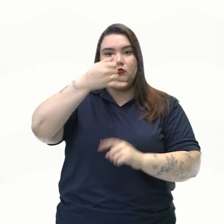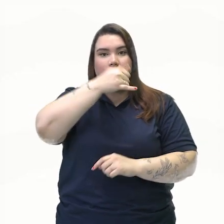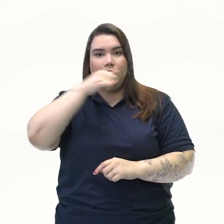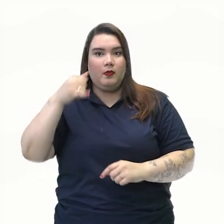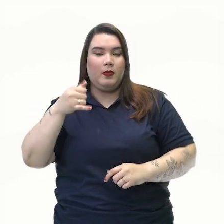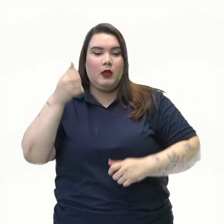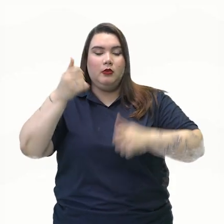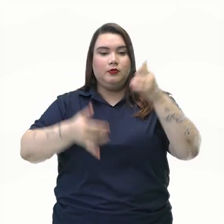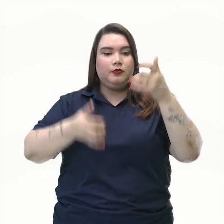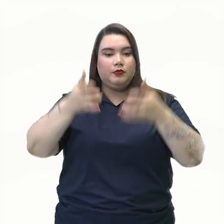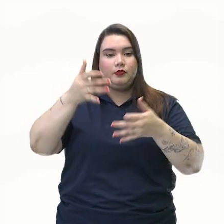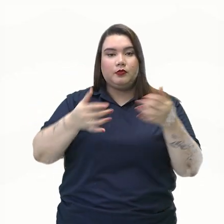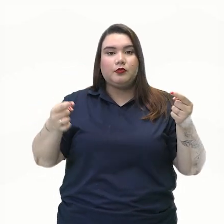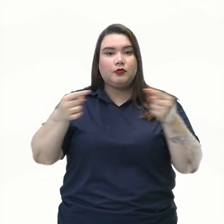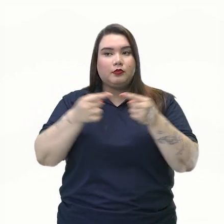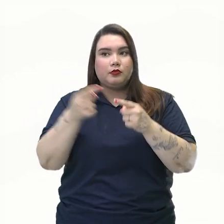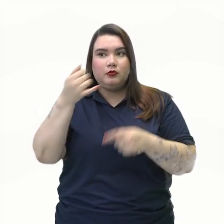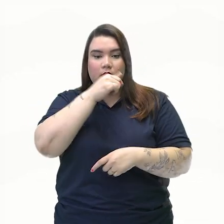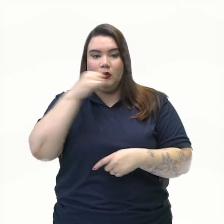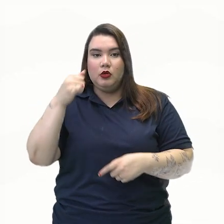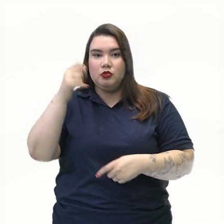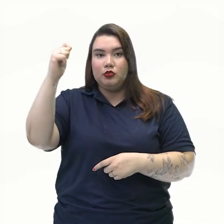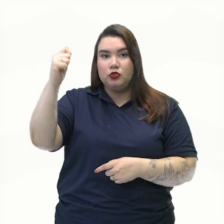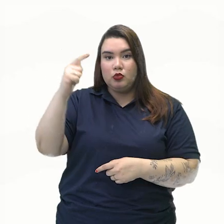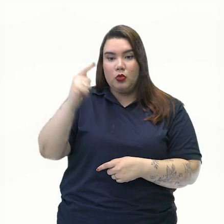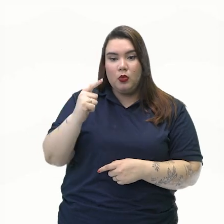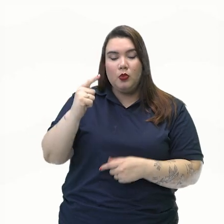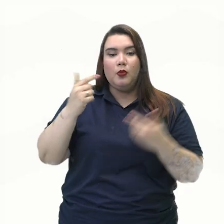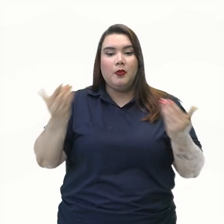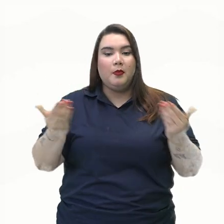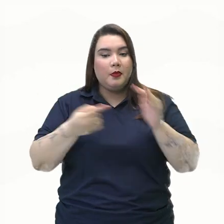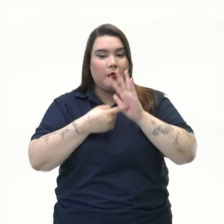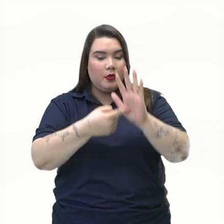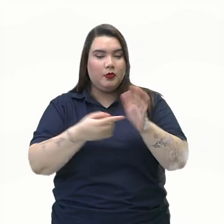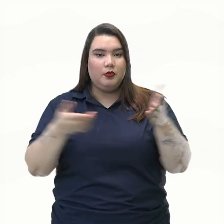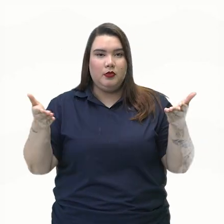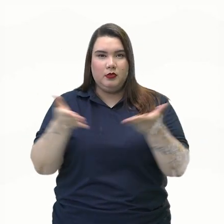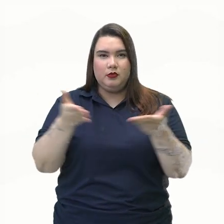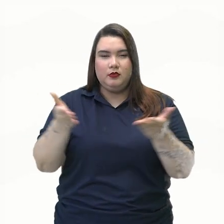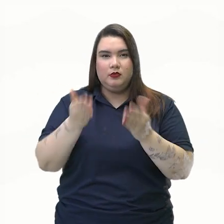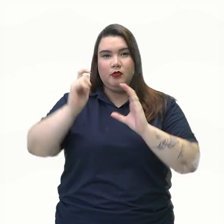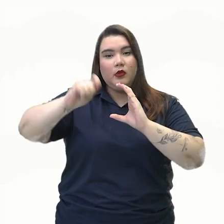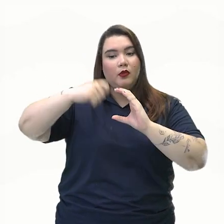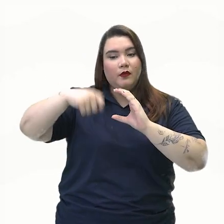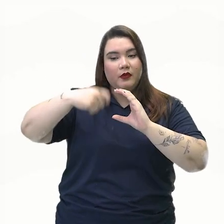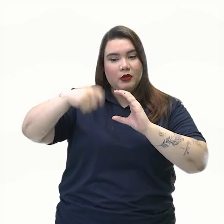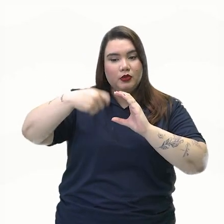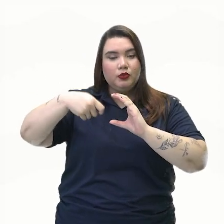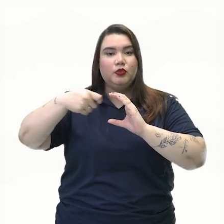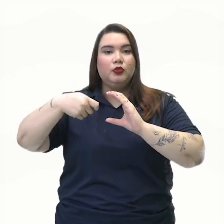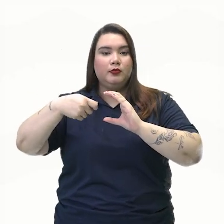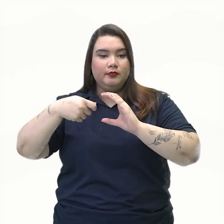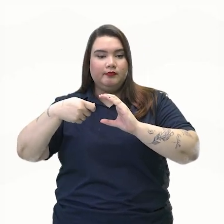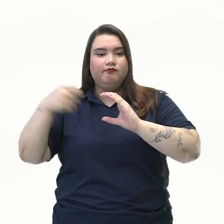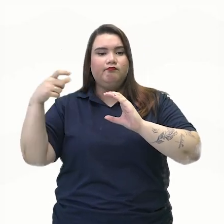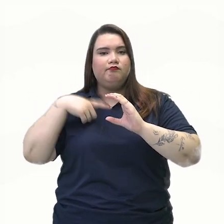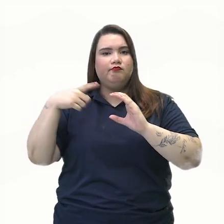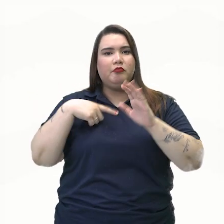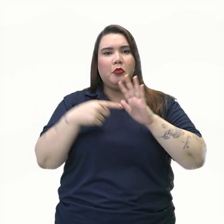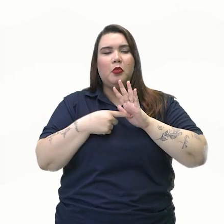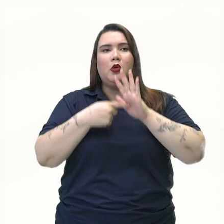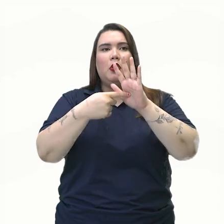energia, falando aí da energia solar, trago para vocês aí um vídeo